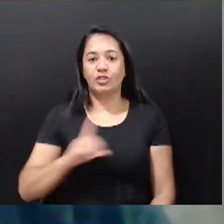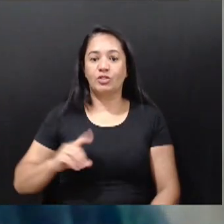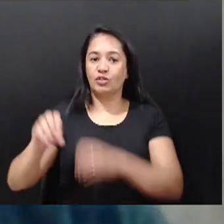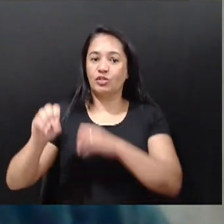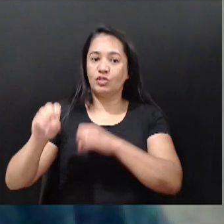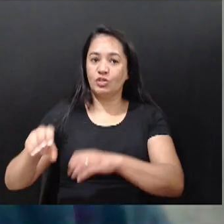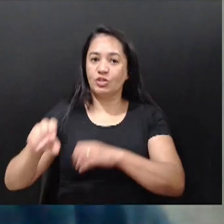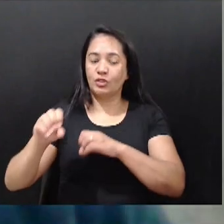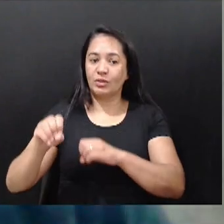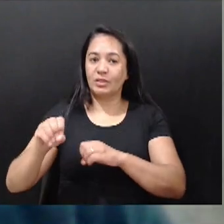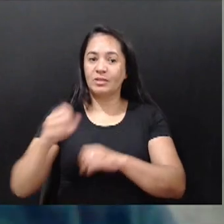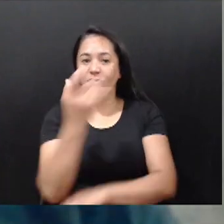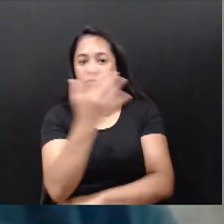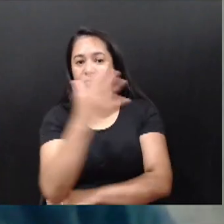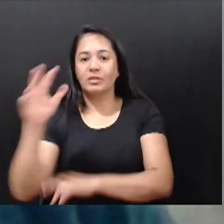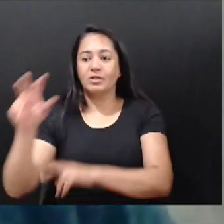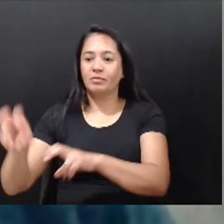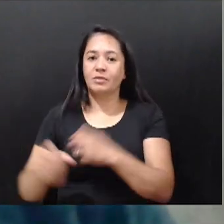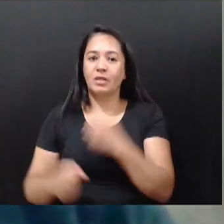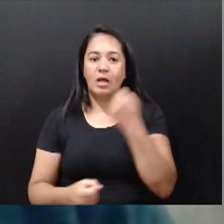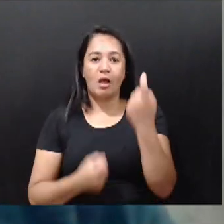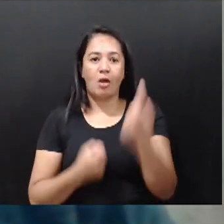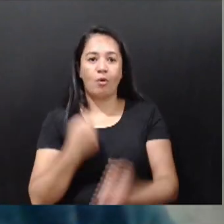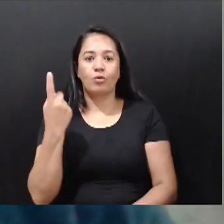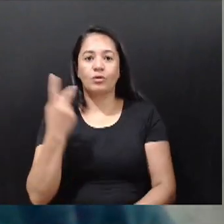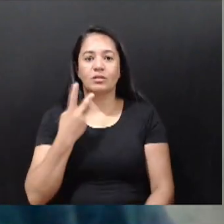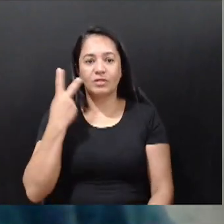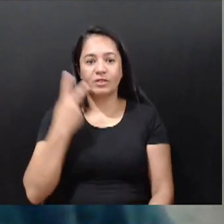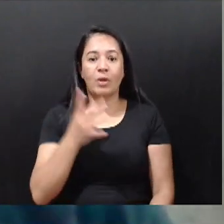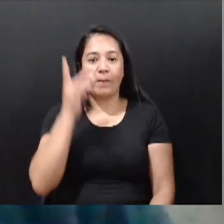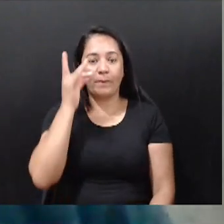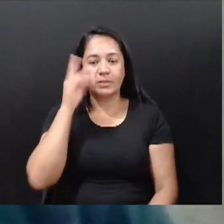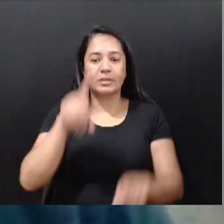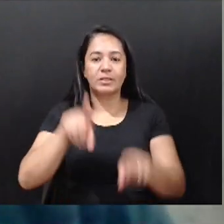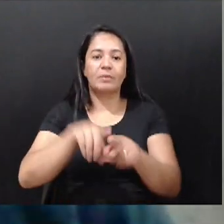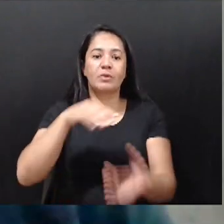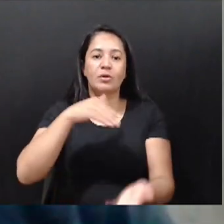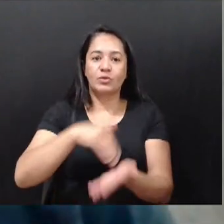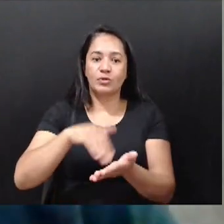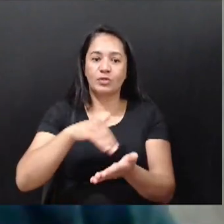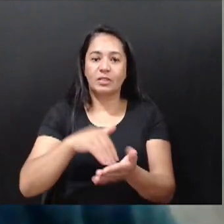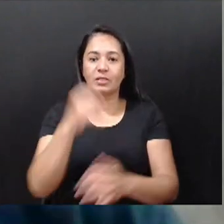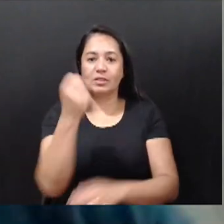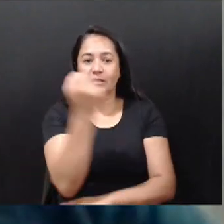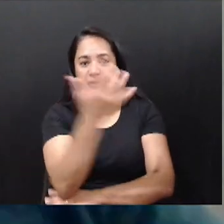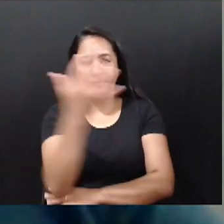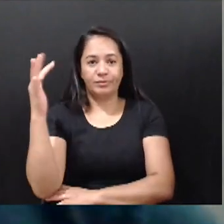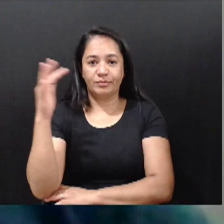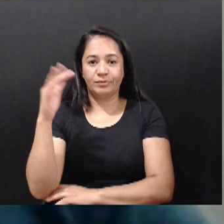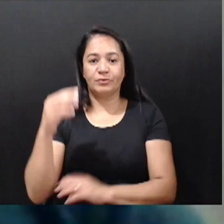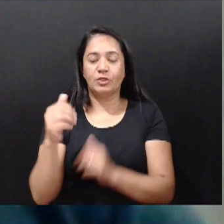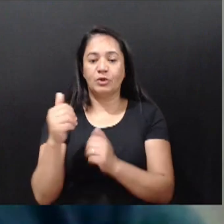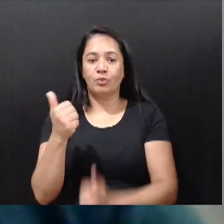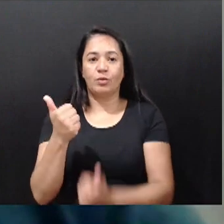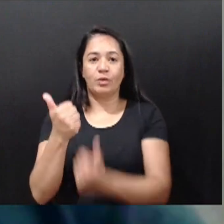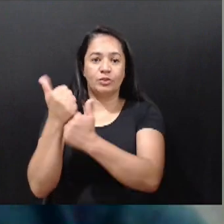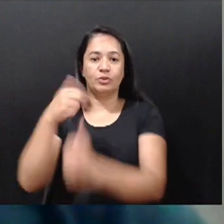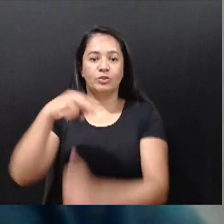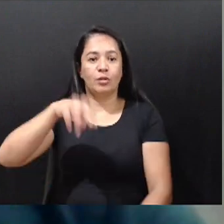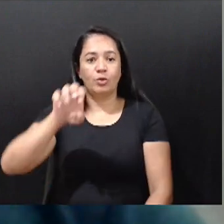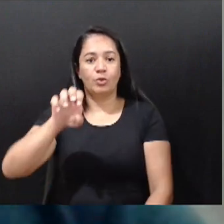alguns vereadores também estiveram presentes, o secretário adjunto do Meio Ambiente aqui de Americana, o Neto Franzato, que esteve presente também. Então,